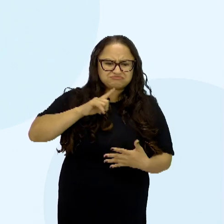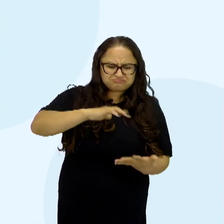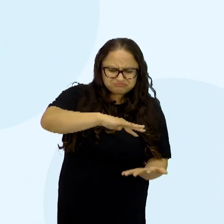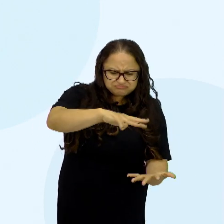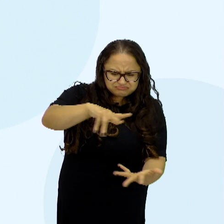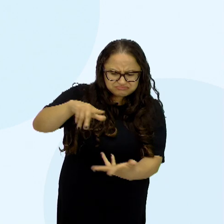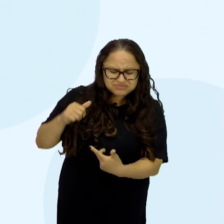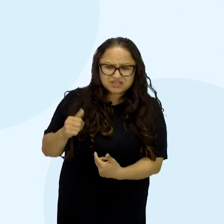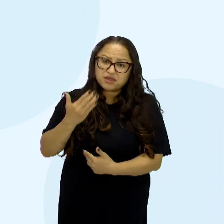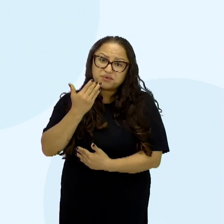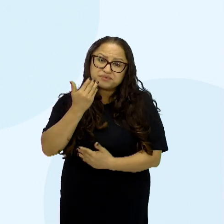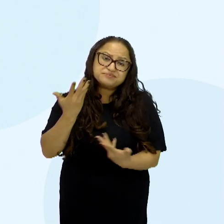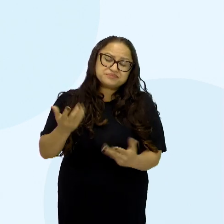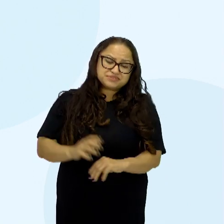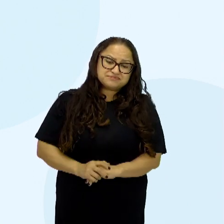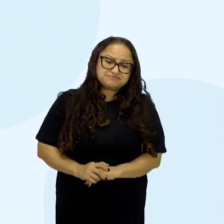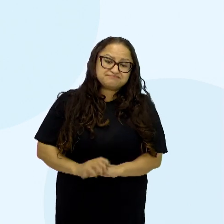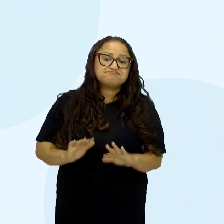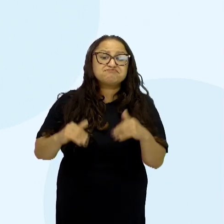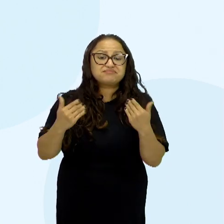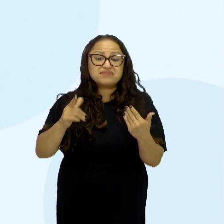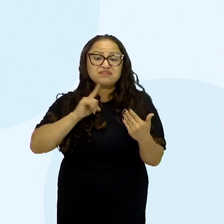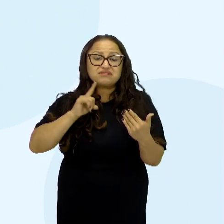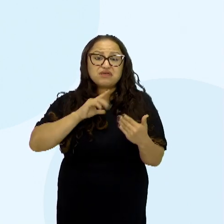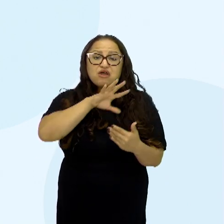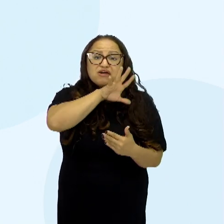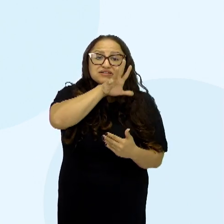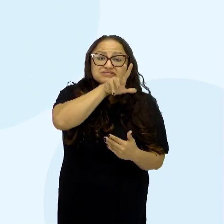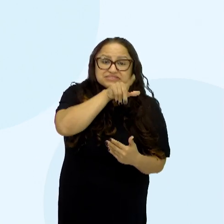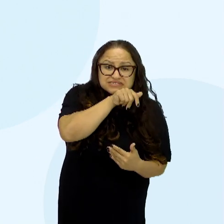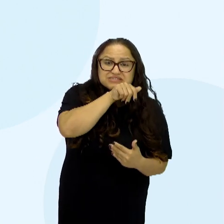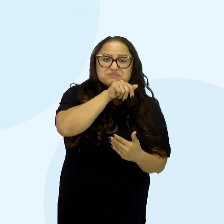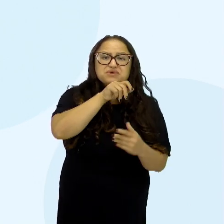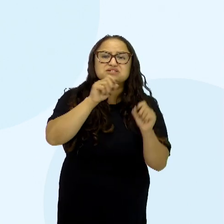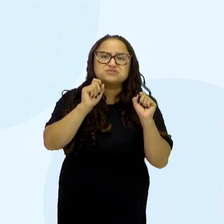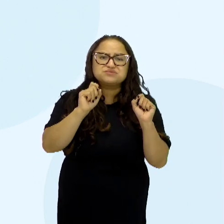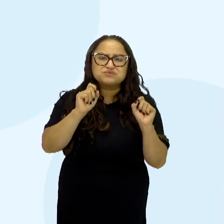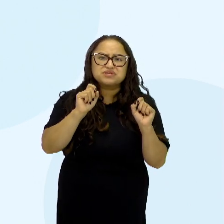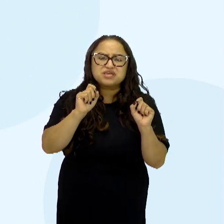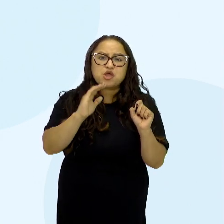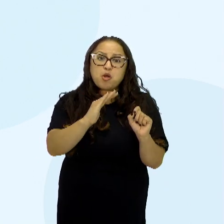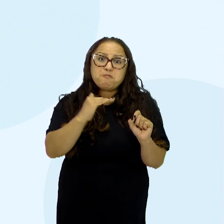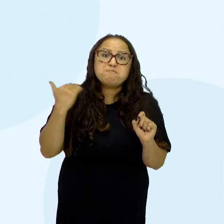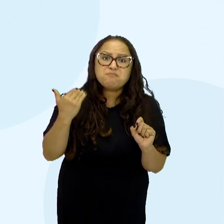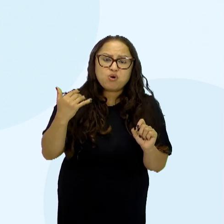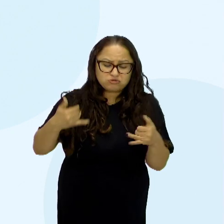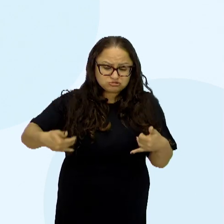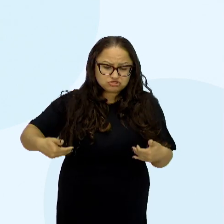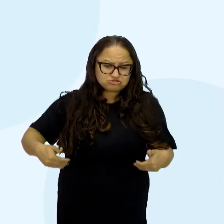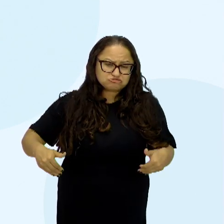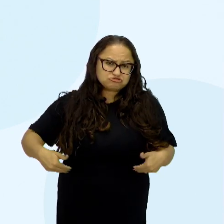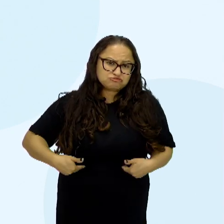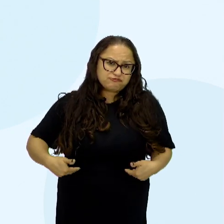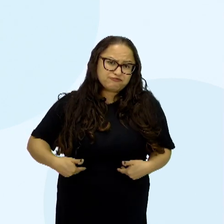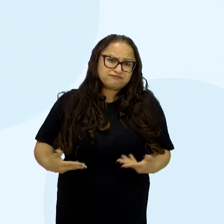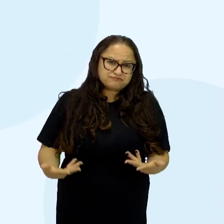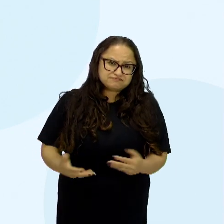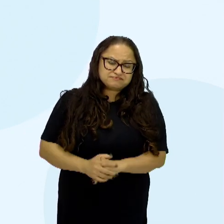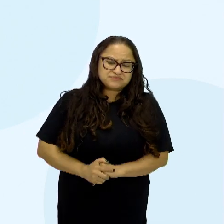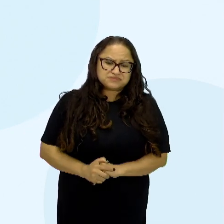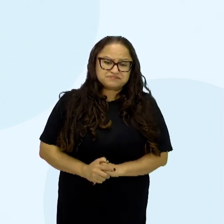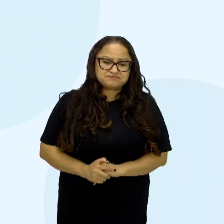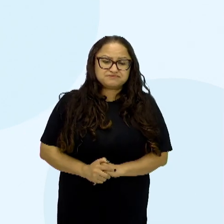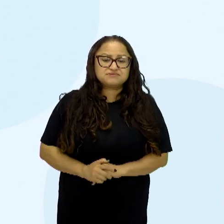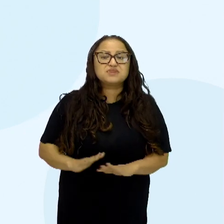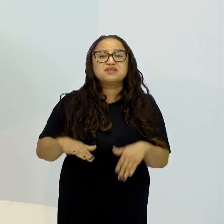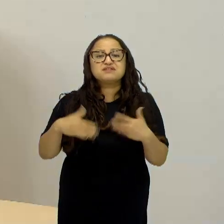de alimentação. E isso leva os animais a um processo de inanição que acaba, muitas vezes, levando à morte. Então, a gente